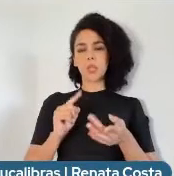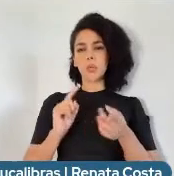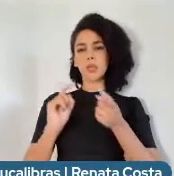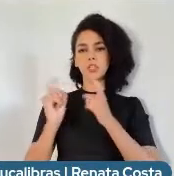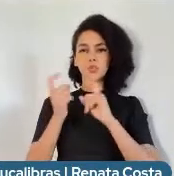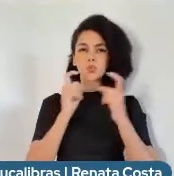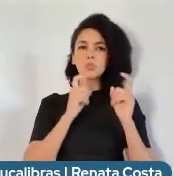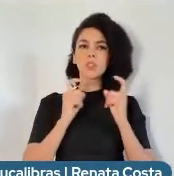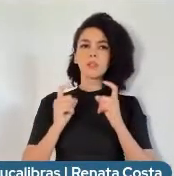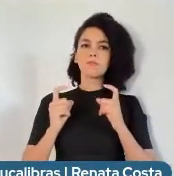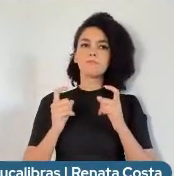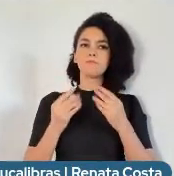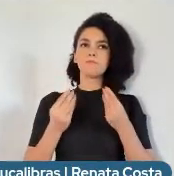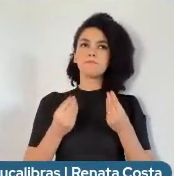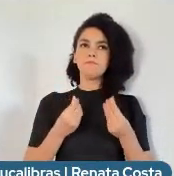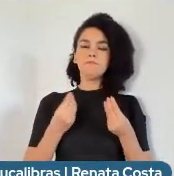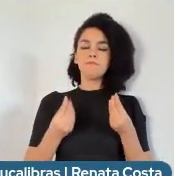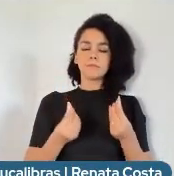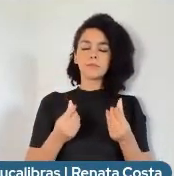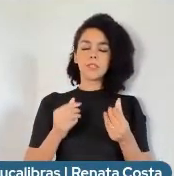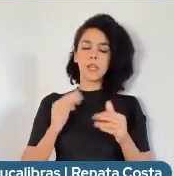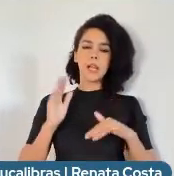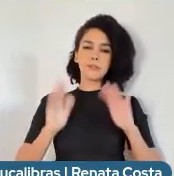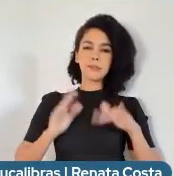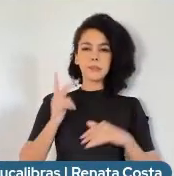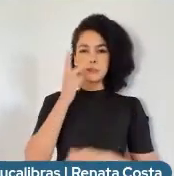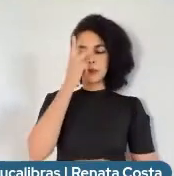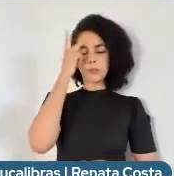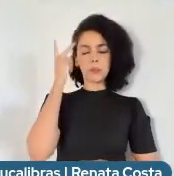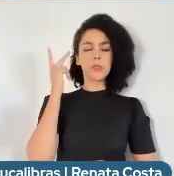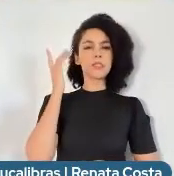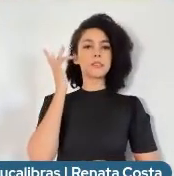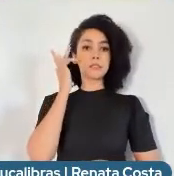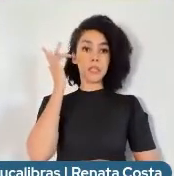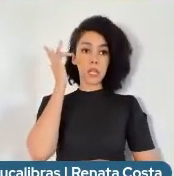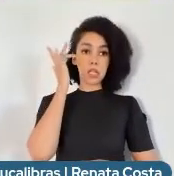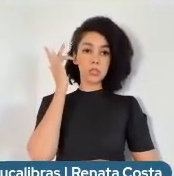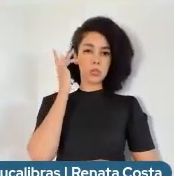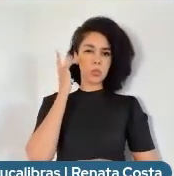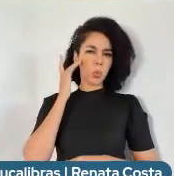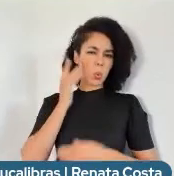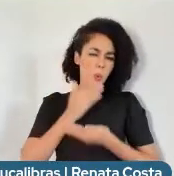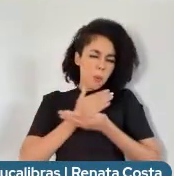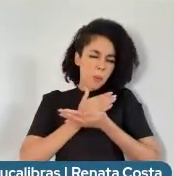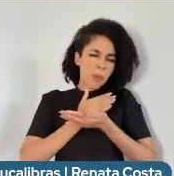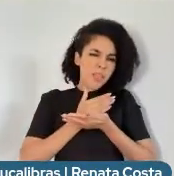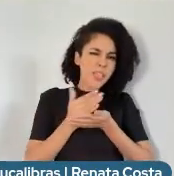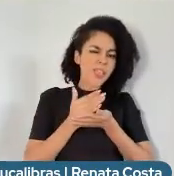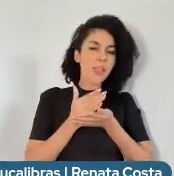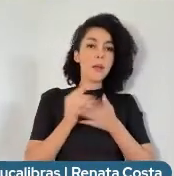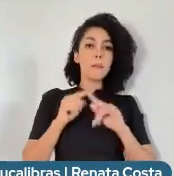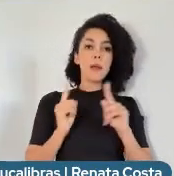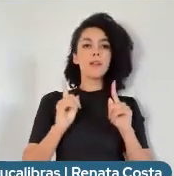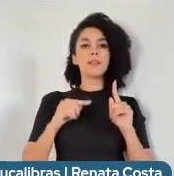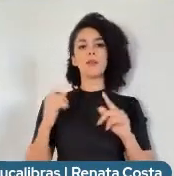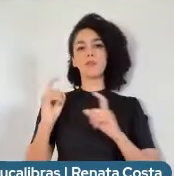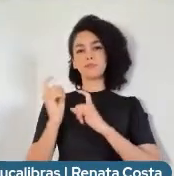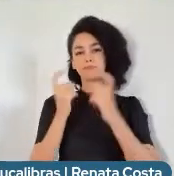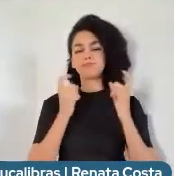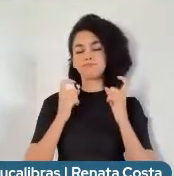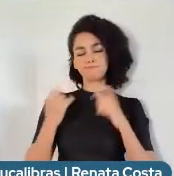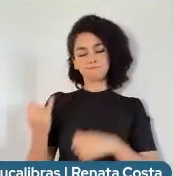discussão que muitas pessoas consideram embrionária, mas na minha visão é uma discussão